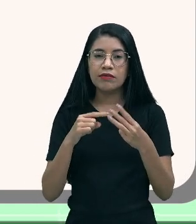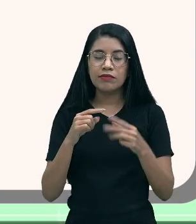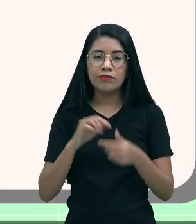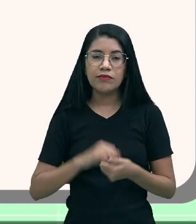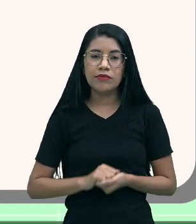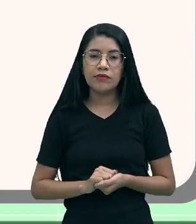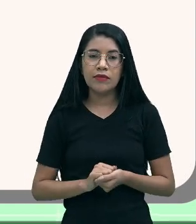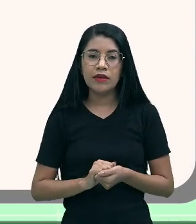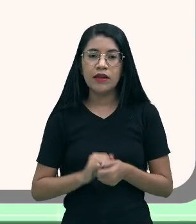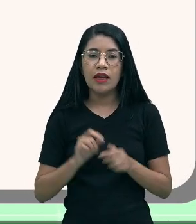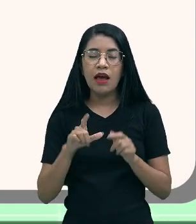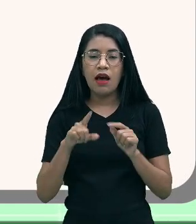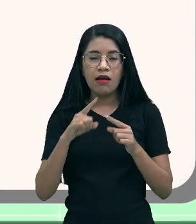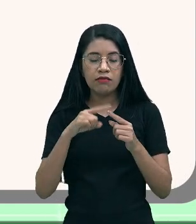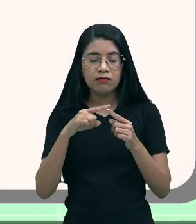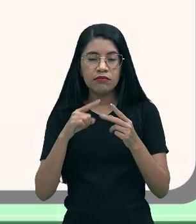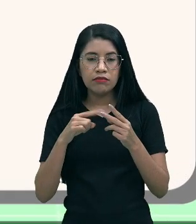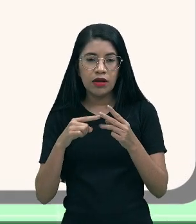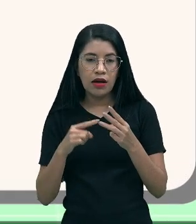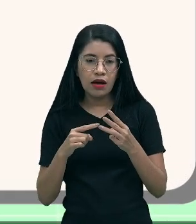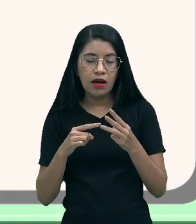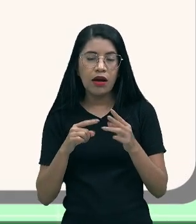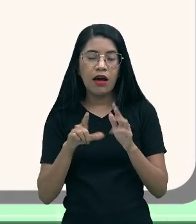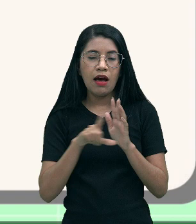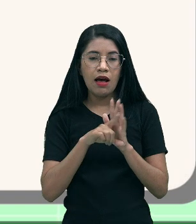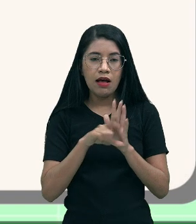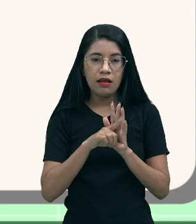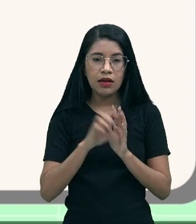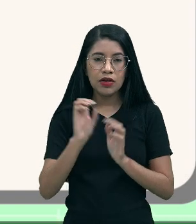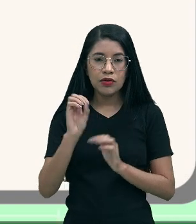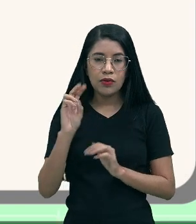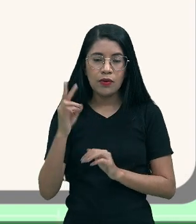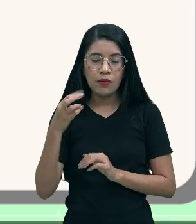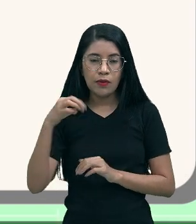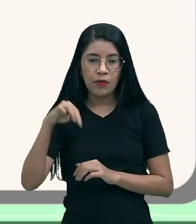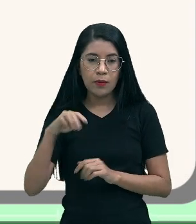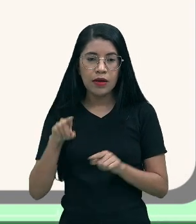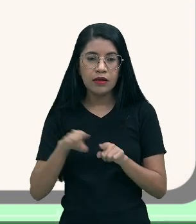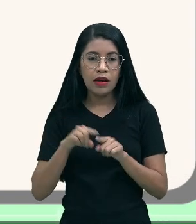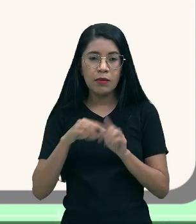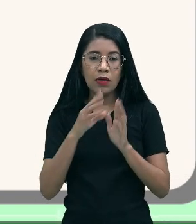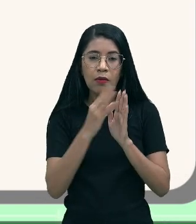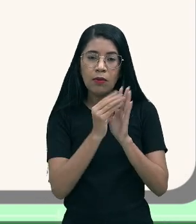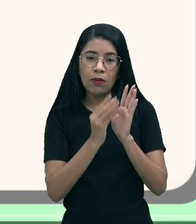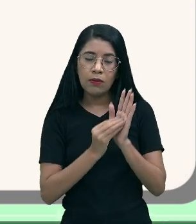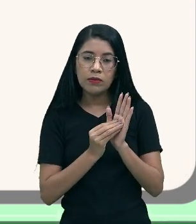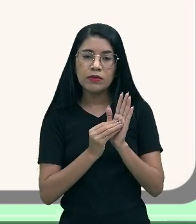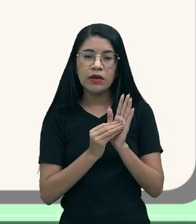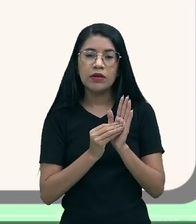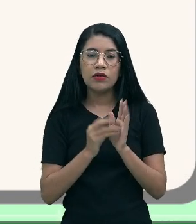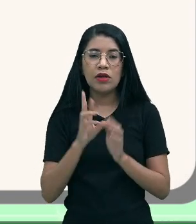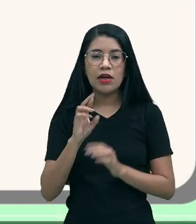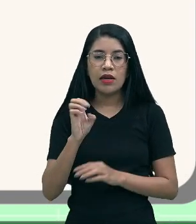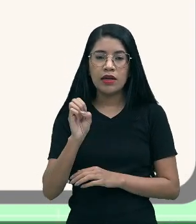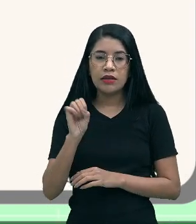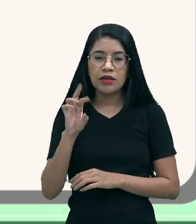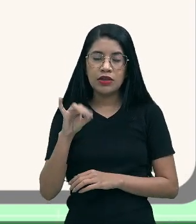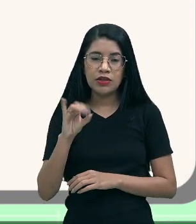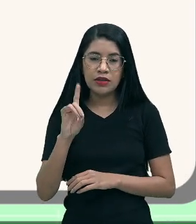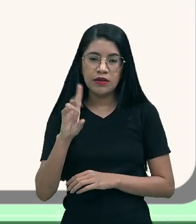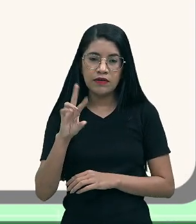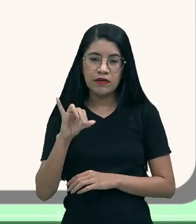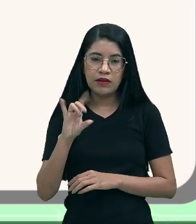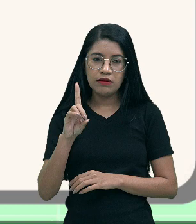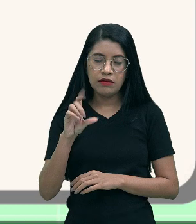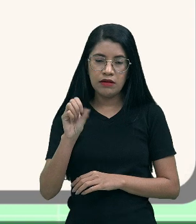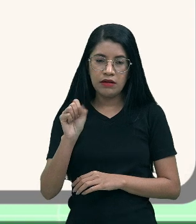as leis, né, de Ohm, a primeira lei e a segunda lei, e o conceito de resistividade. Veja que a primeira lei